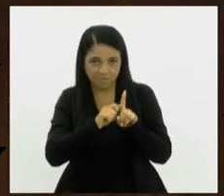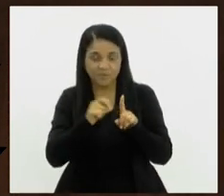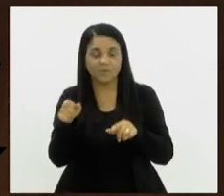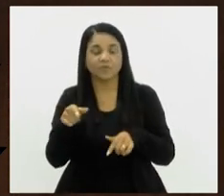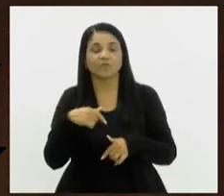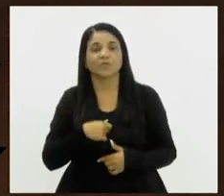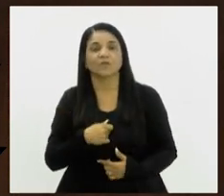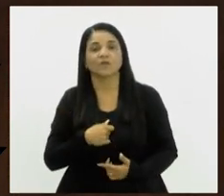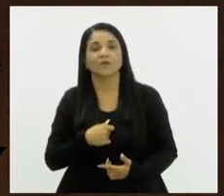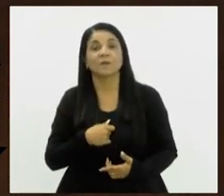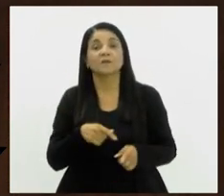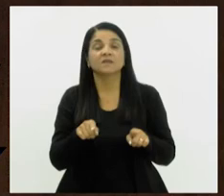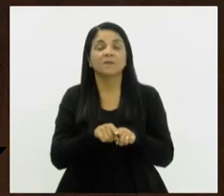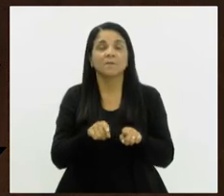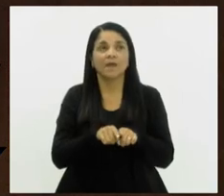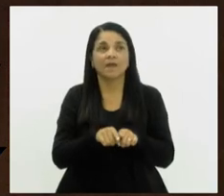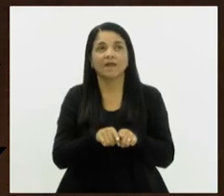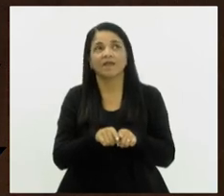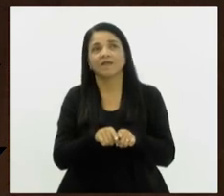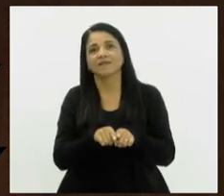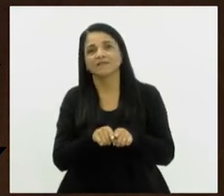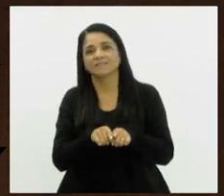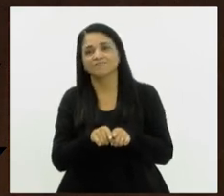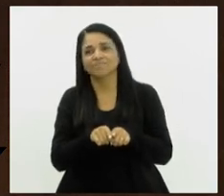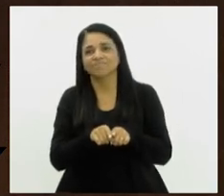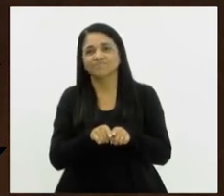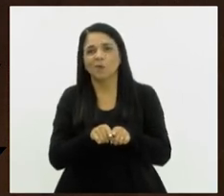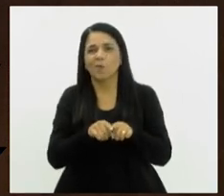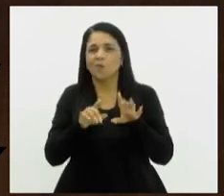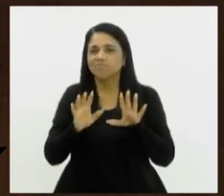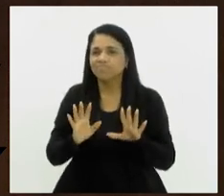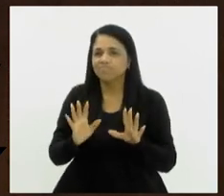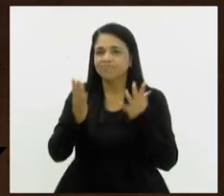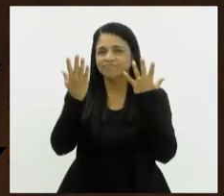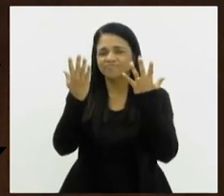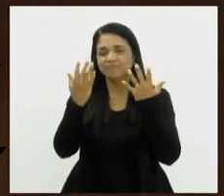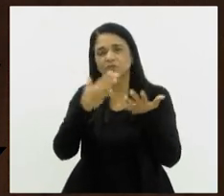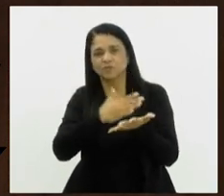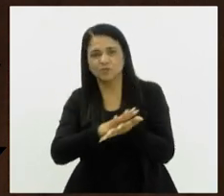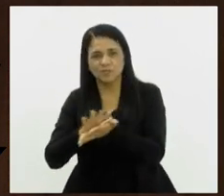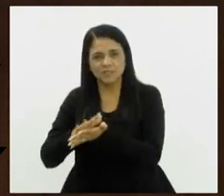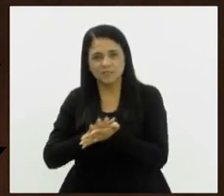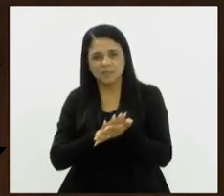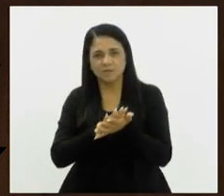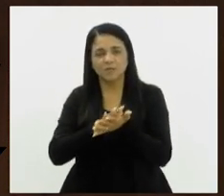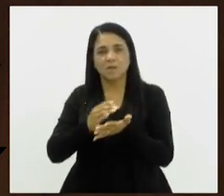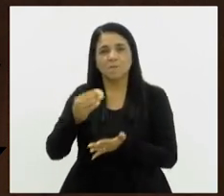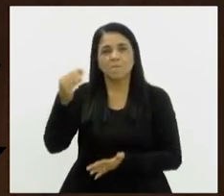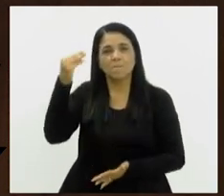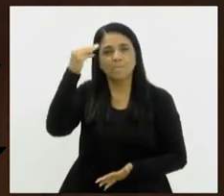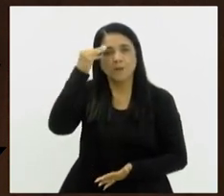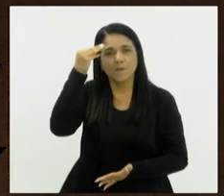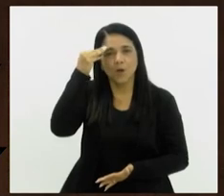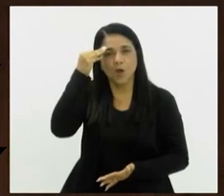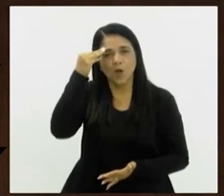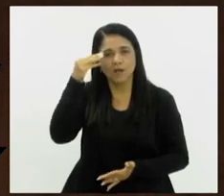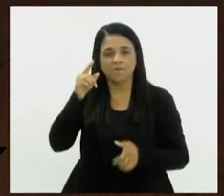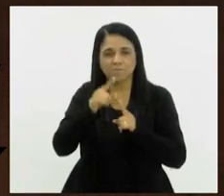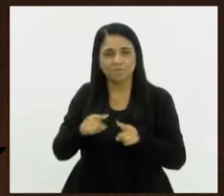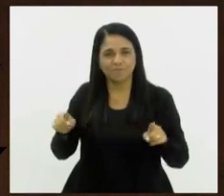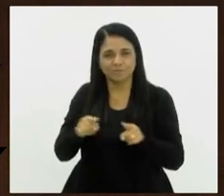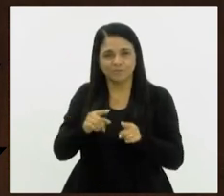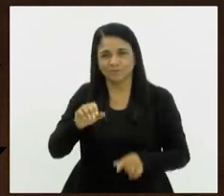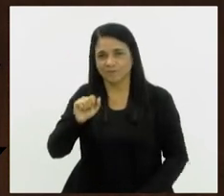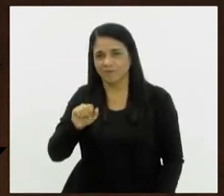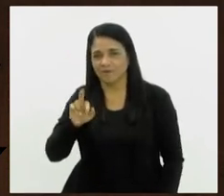é para, em suma, uma confraternização do samba, a memória do grande músico Arlindo Cruz.